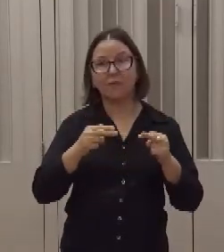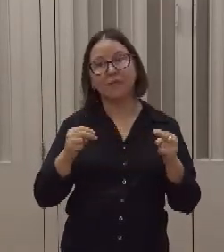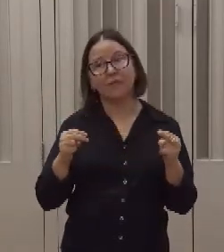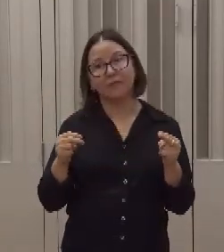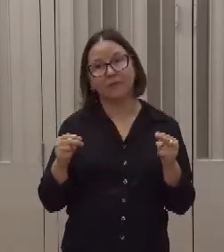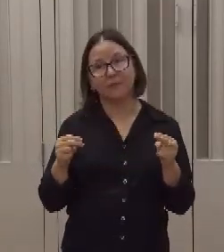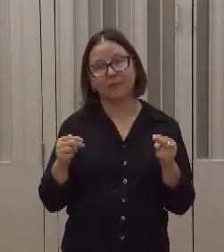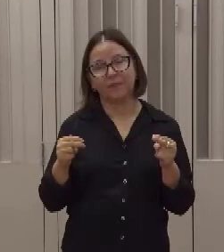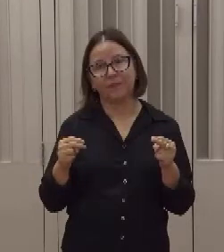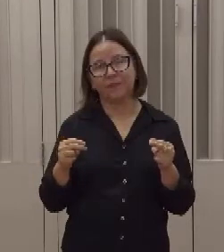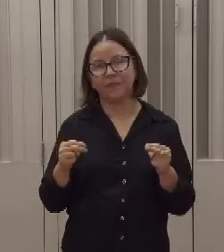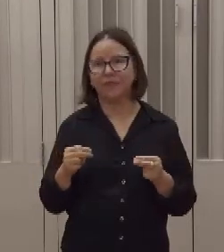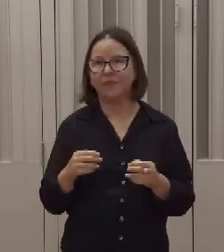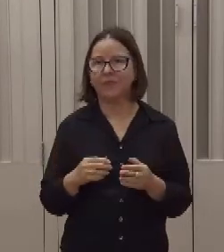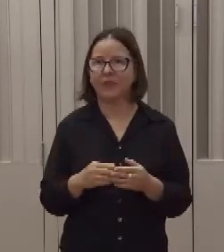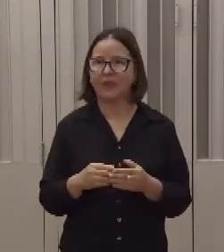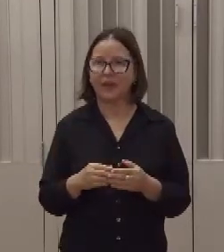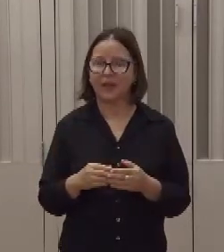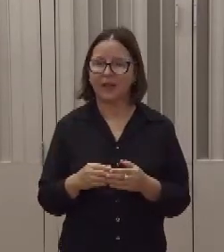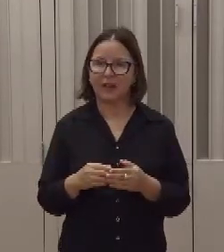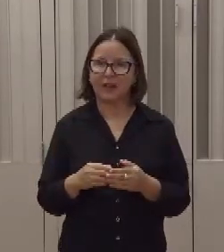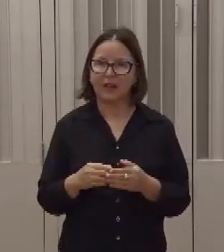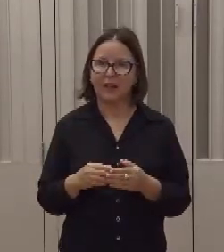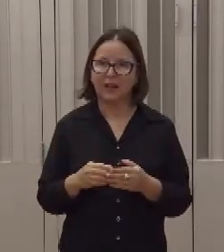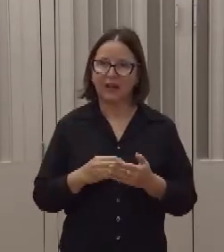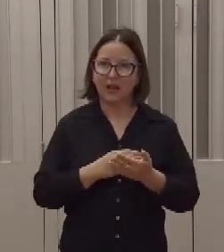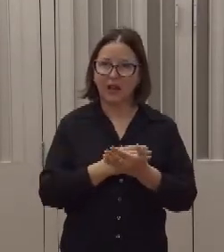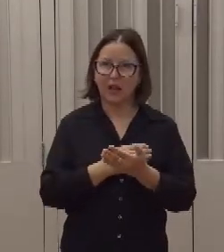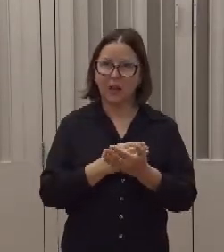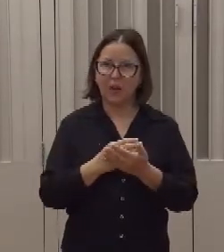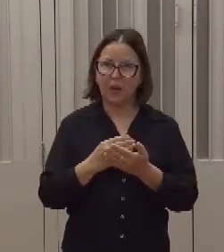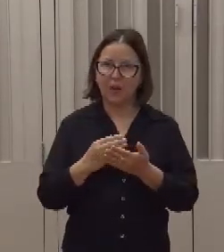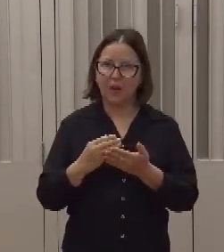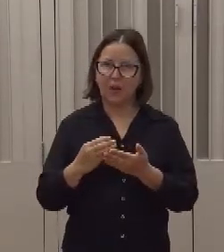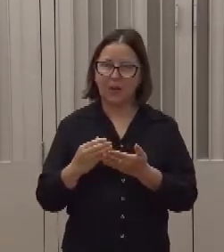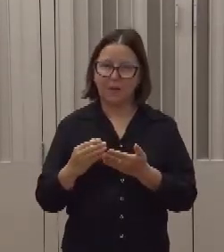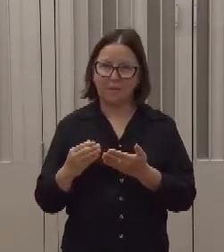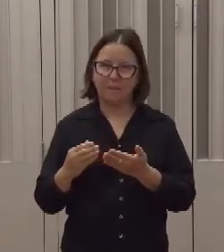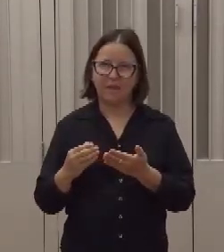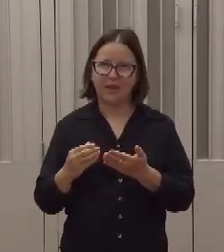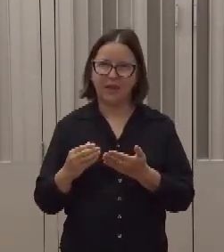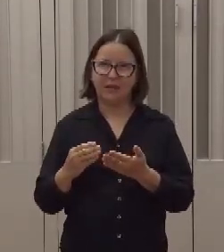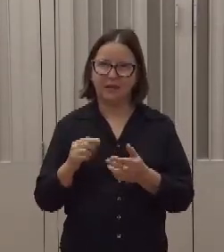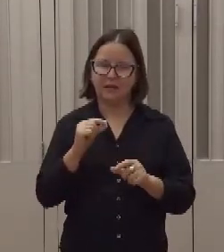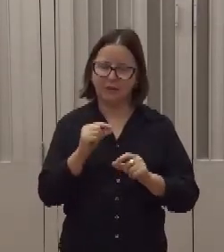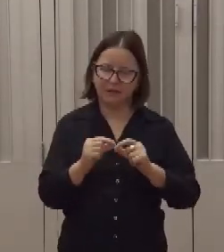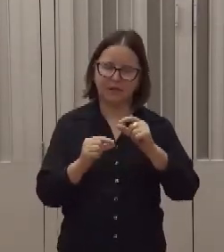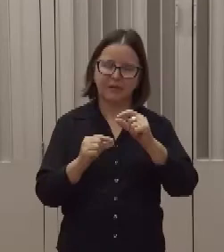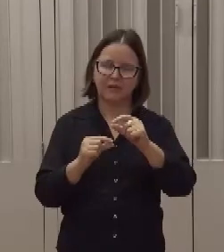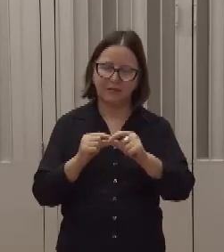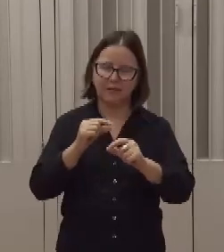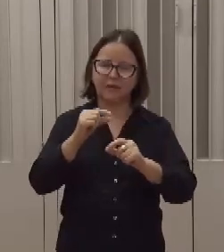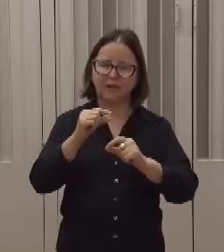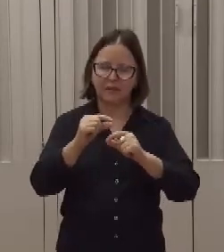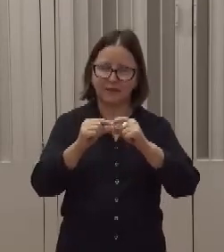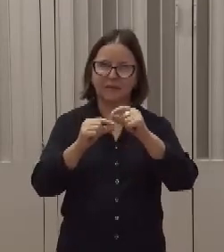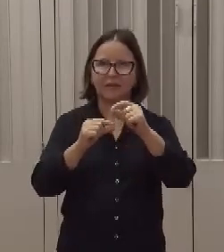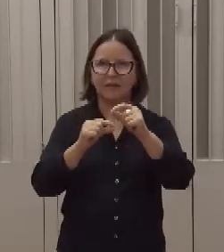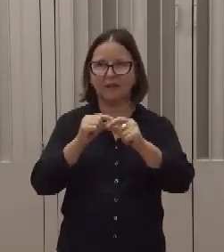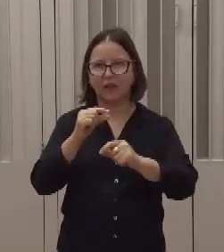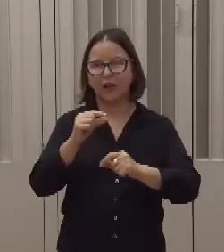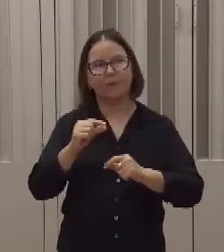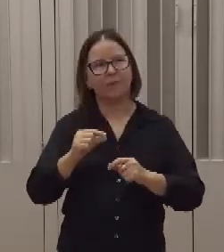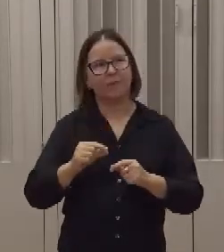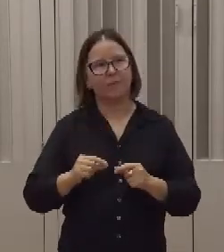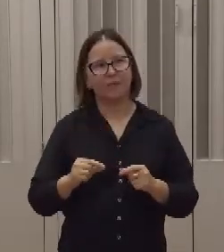O secularismo começa comendo pelas beiradas com as suas ideologias comunistas e sua ciência darwiniana de evolucionismo